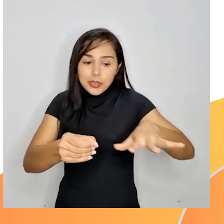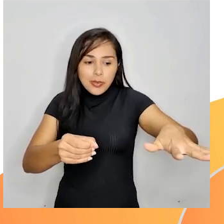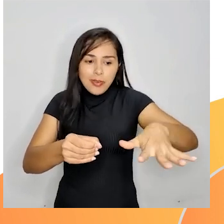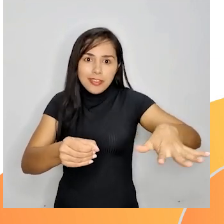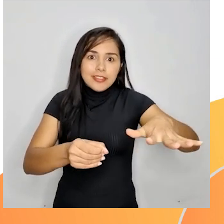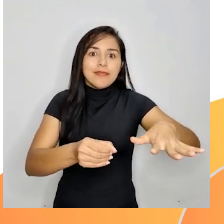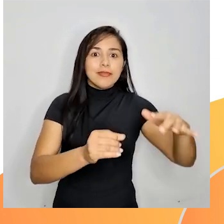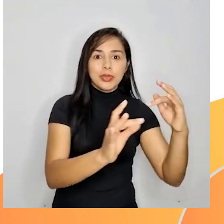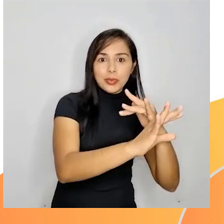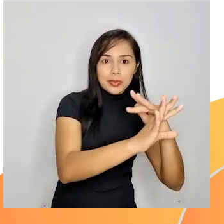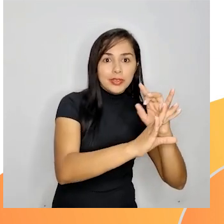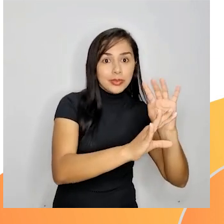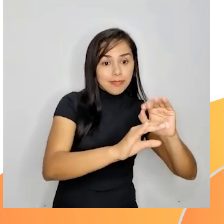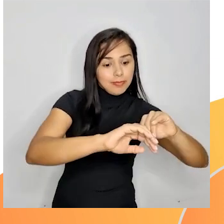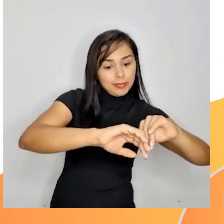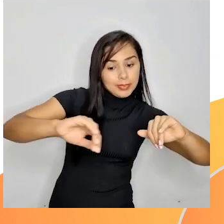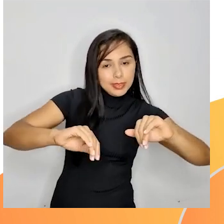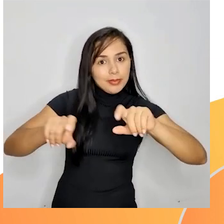bom?